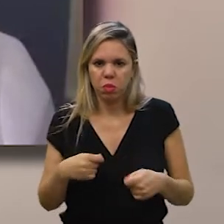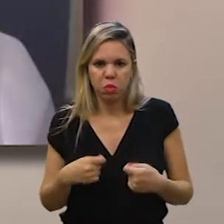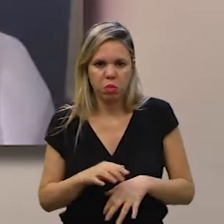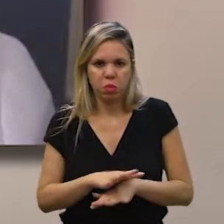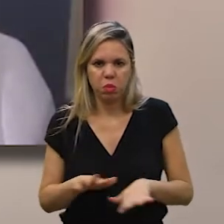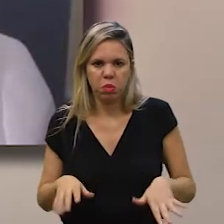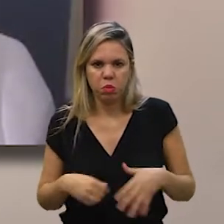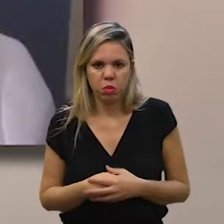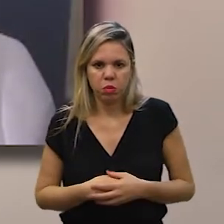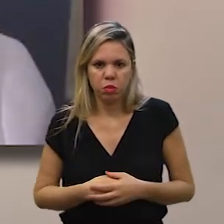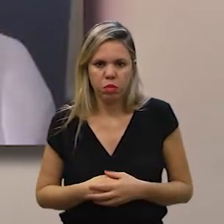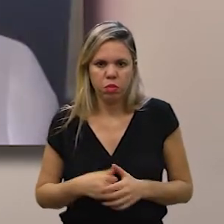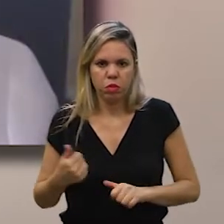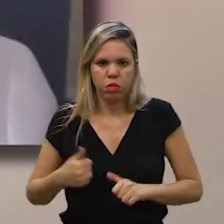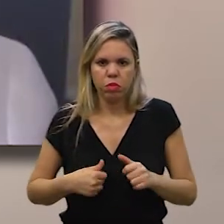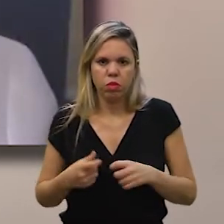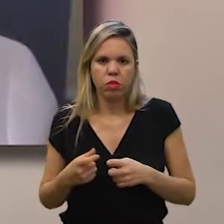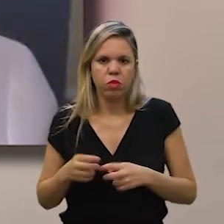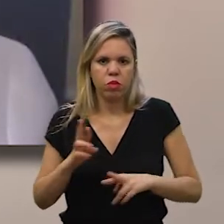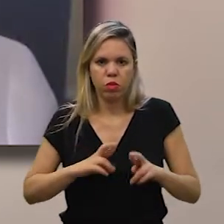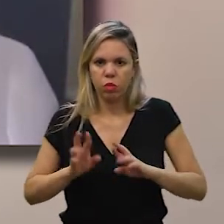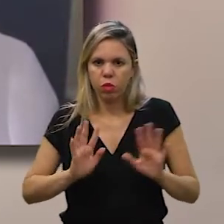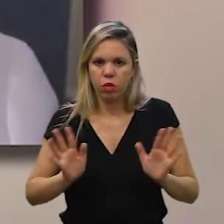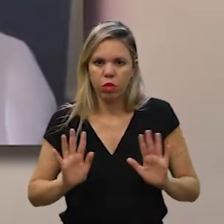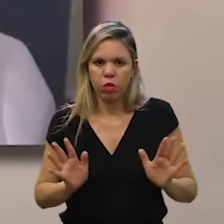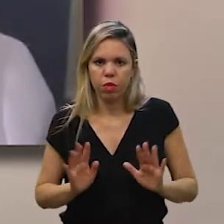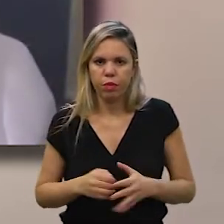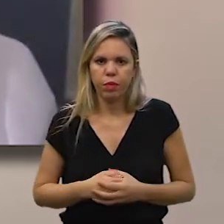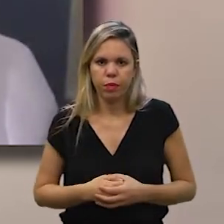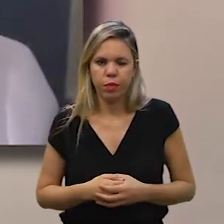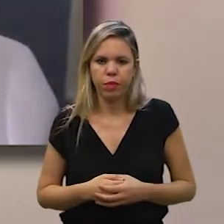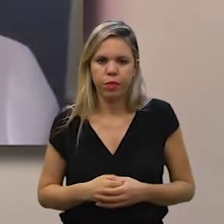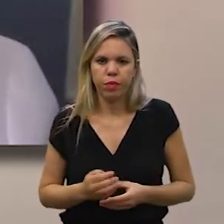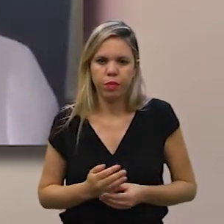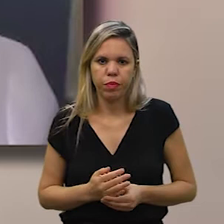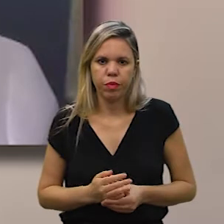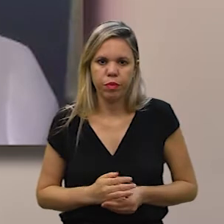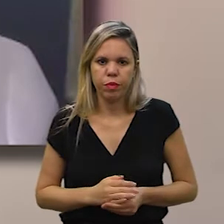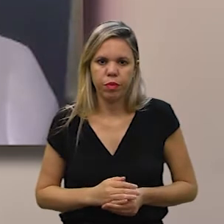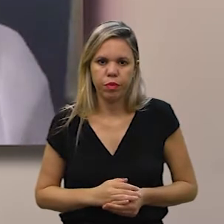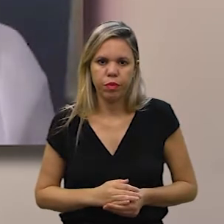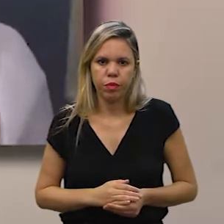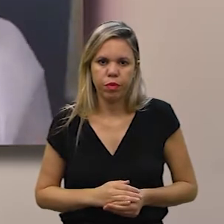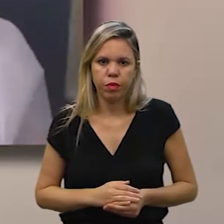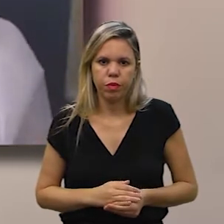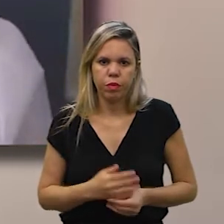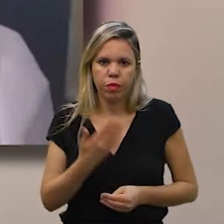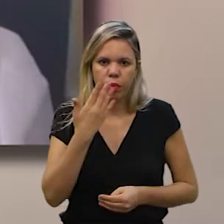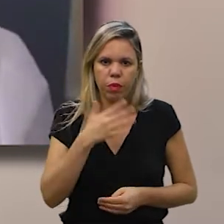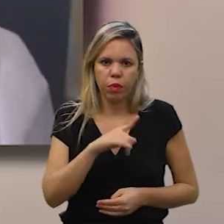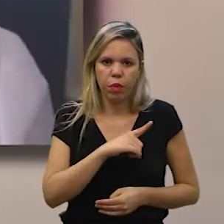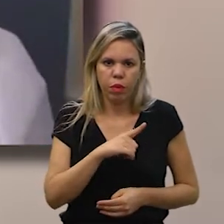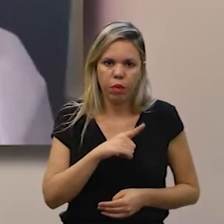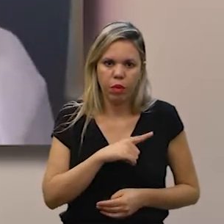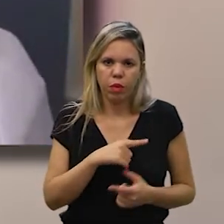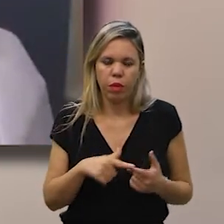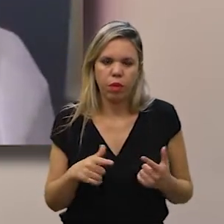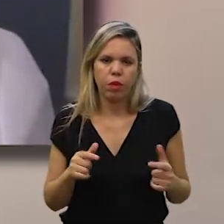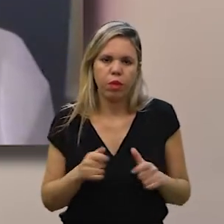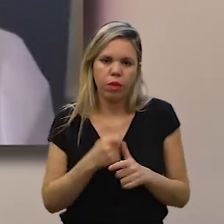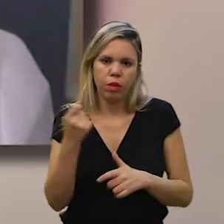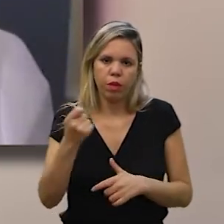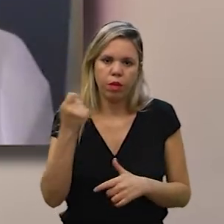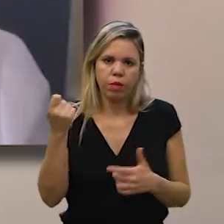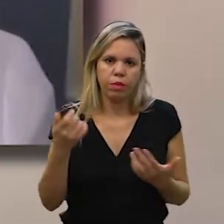precisa de exames de laboratório. A não ser que essa criança tenha um quadro